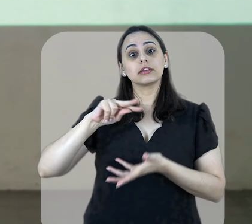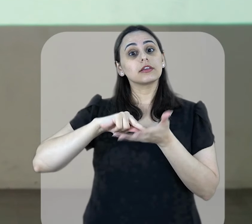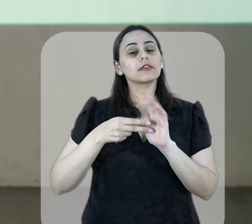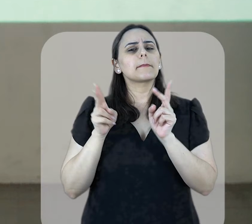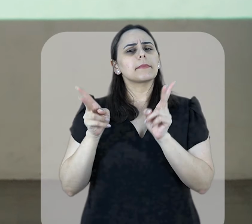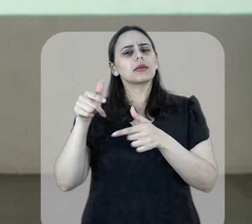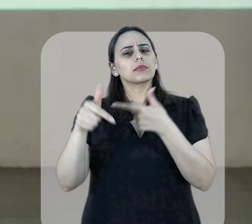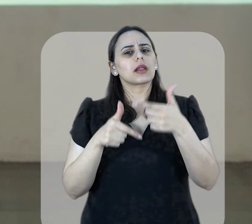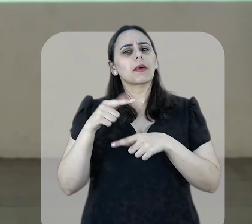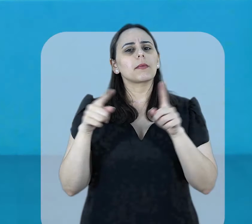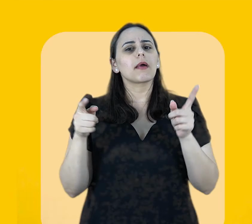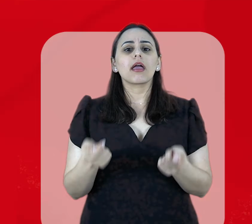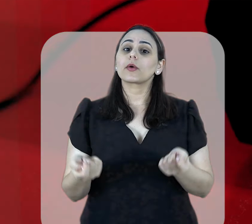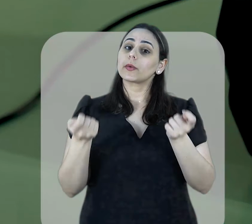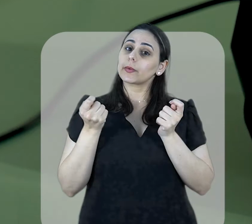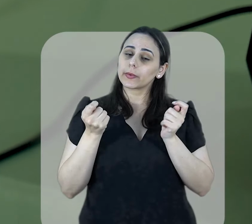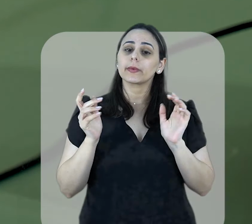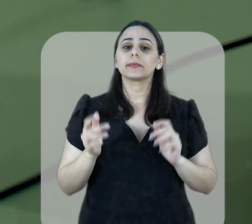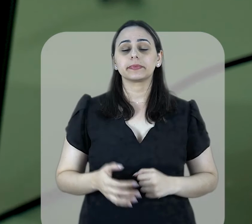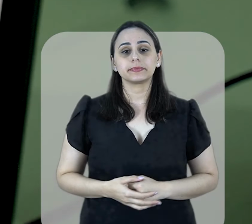trabalho com menos recurso.